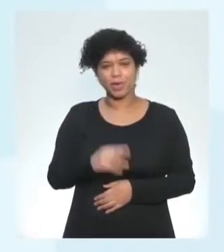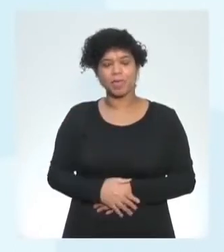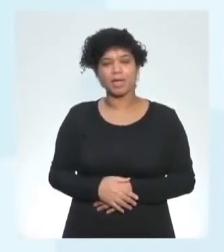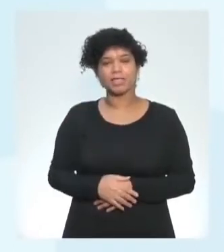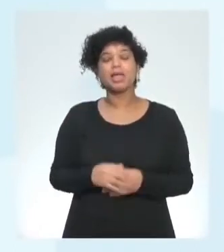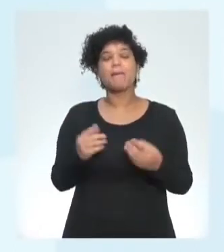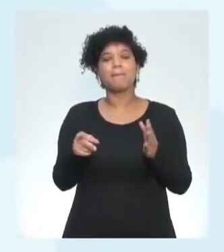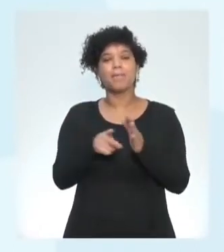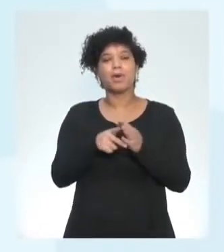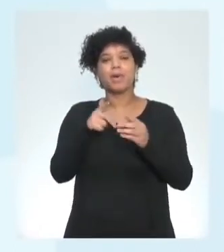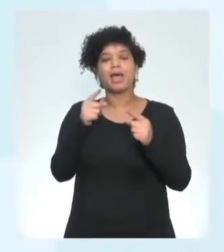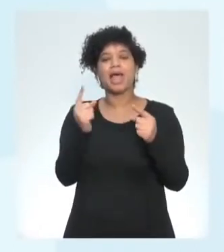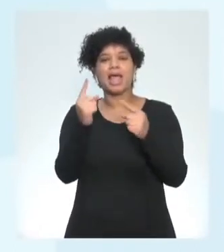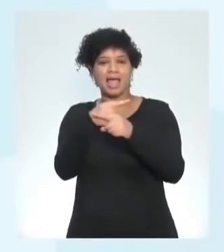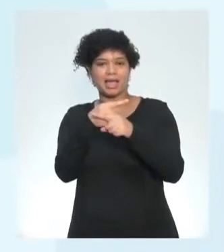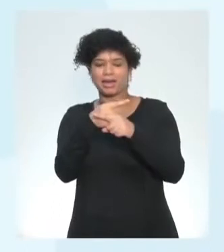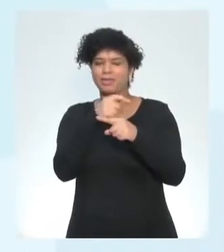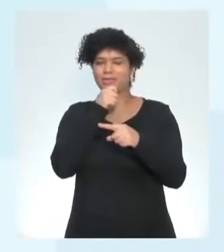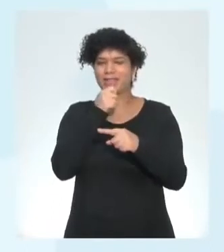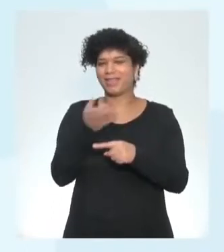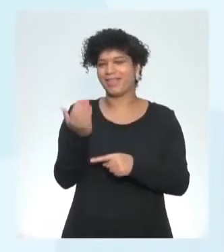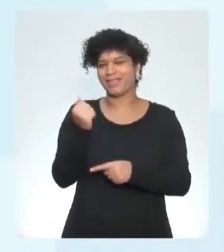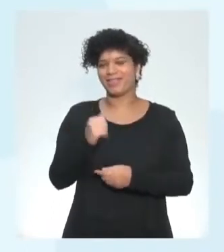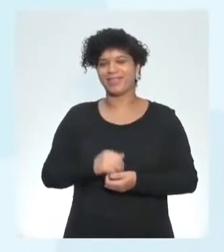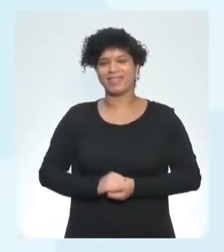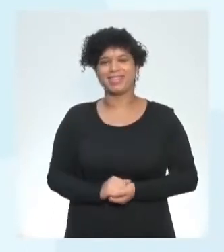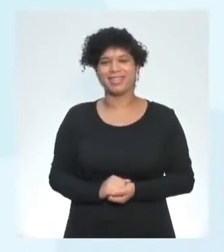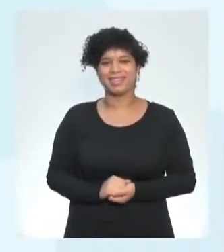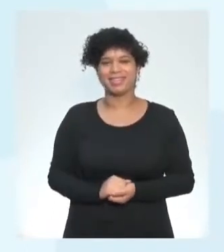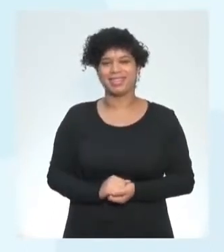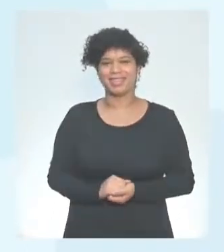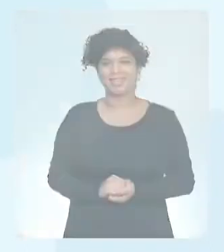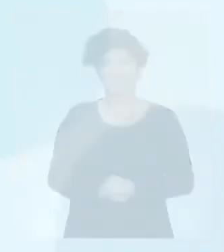regra de 3, tá bom? Porque tá fácil. Já volto.